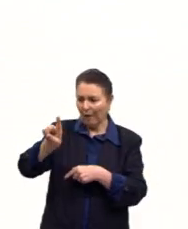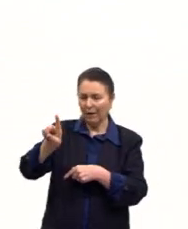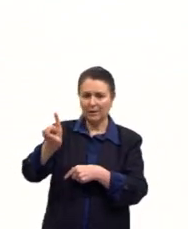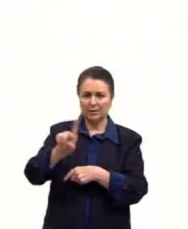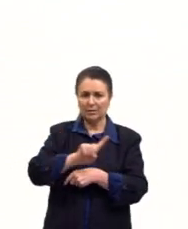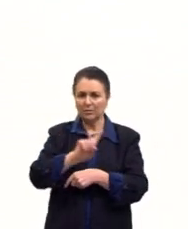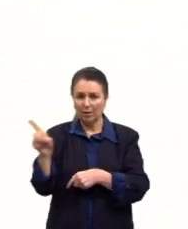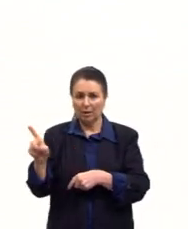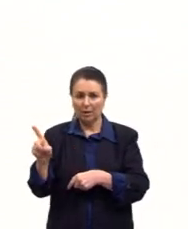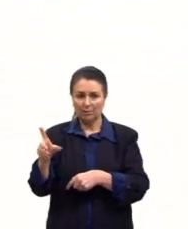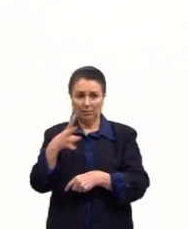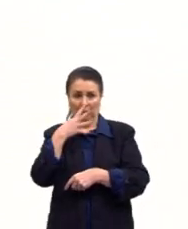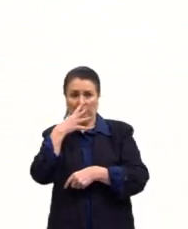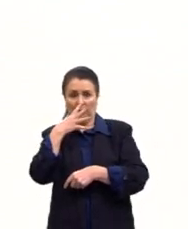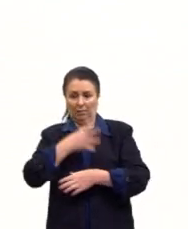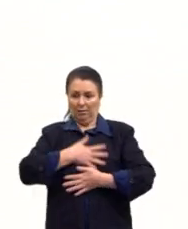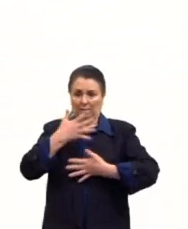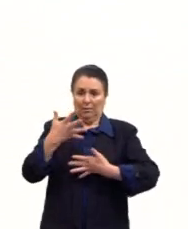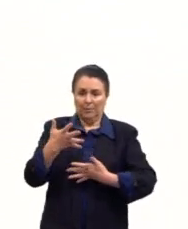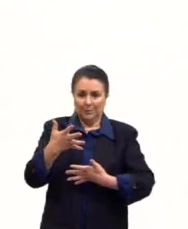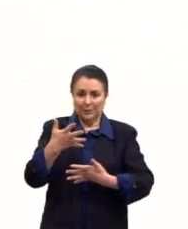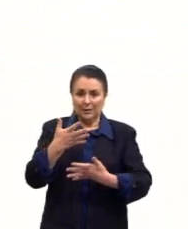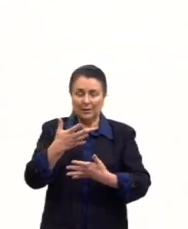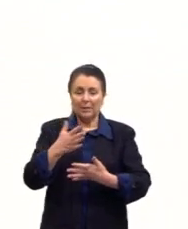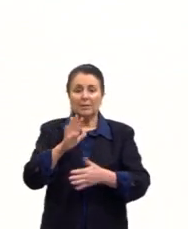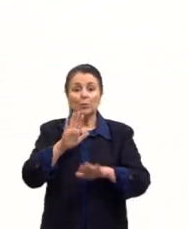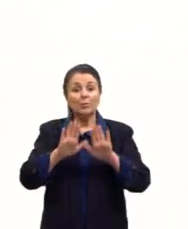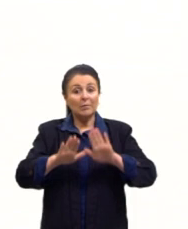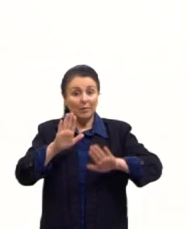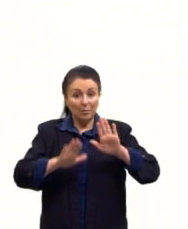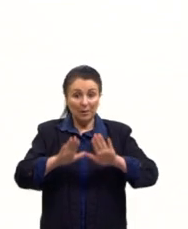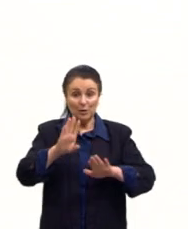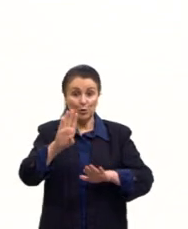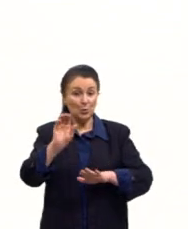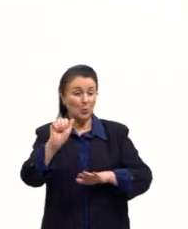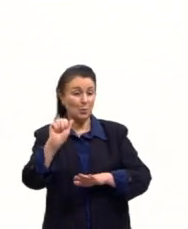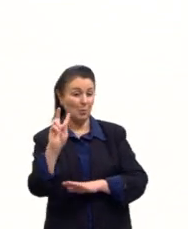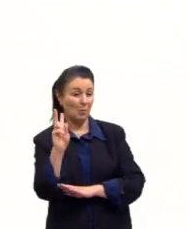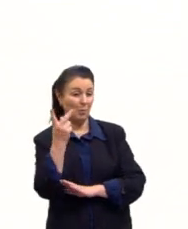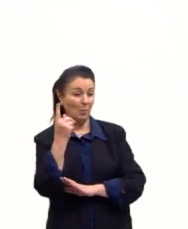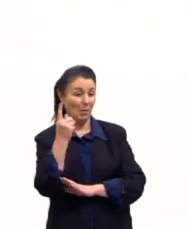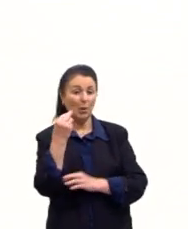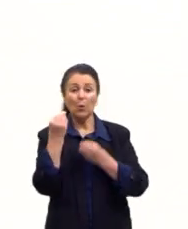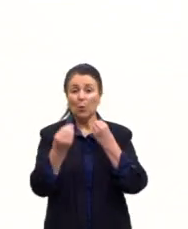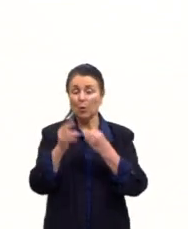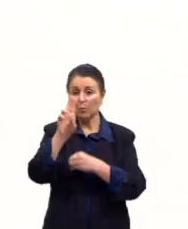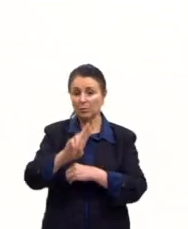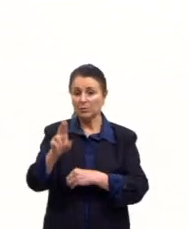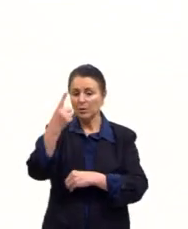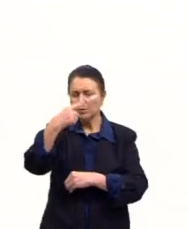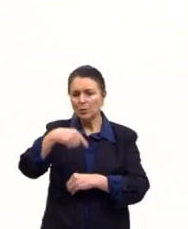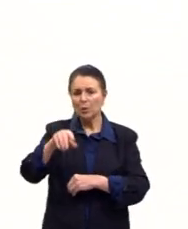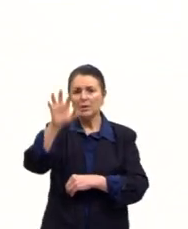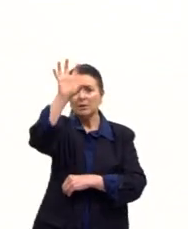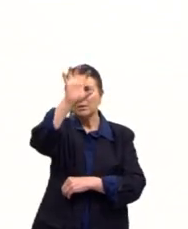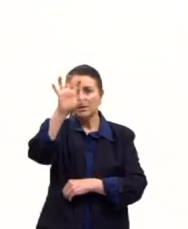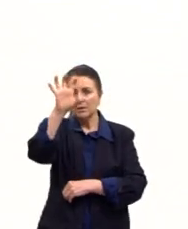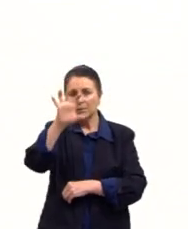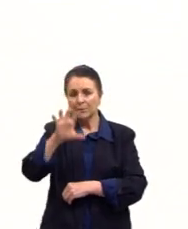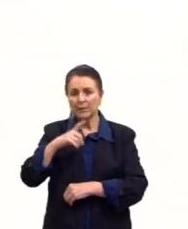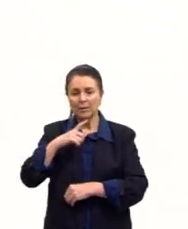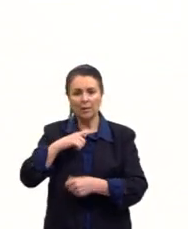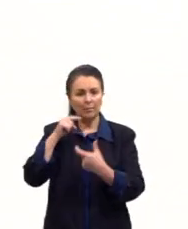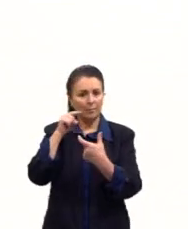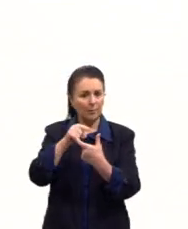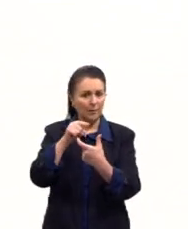vai surpresa vai depender muito da entonação desse bar nos outros regiões nas outras regiões também vai ter uma palavra